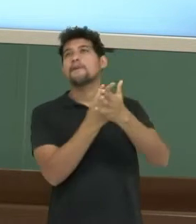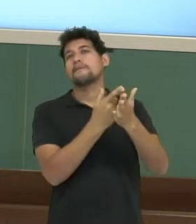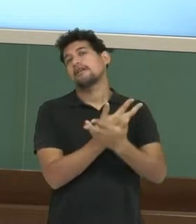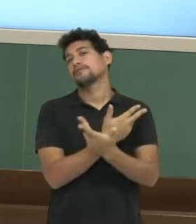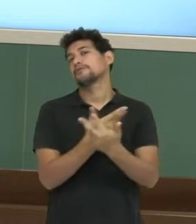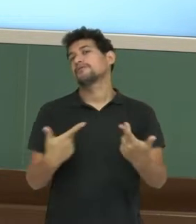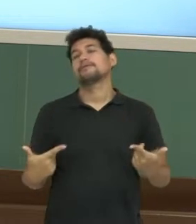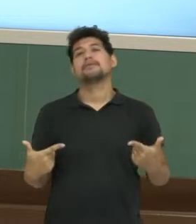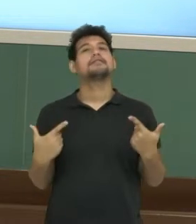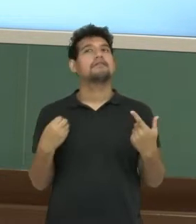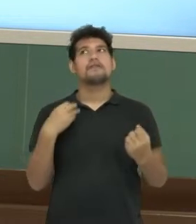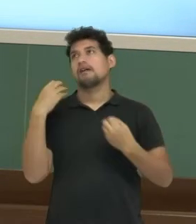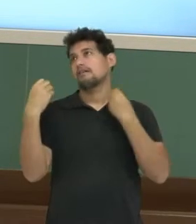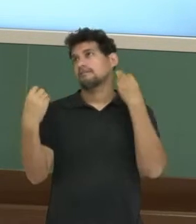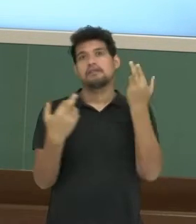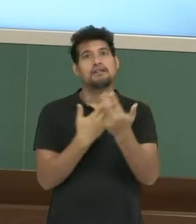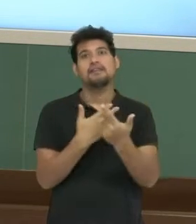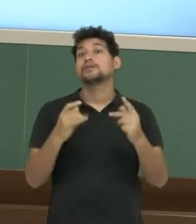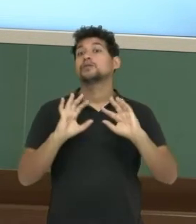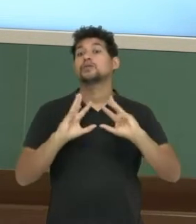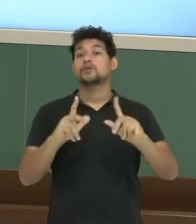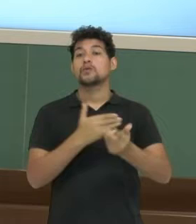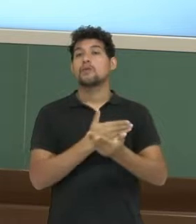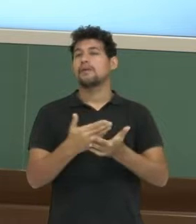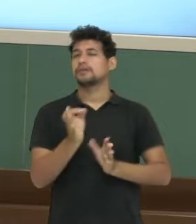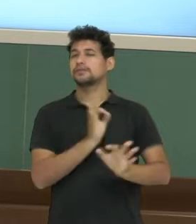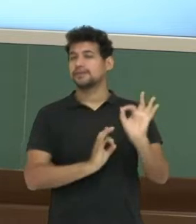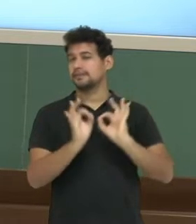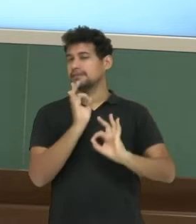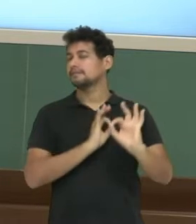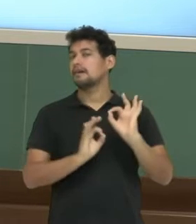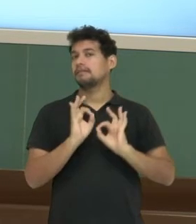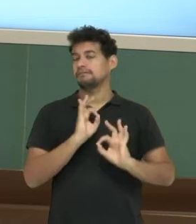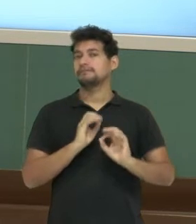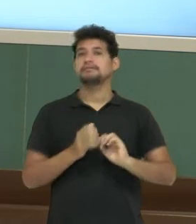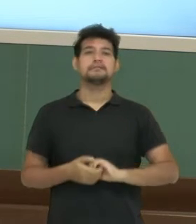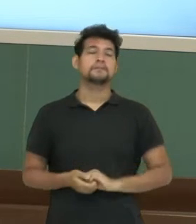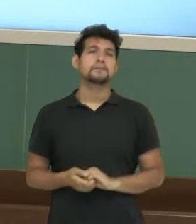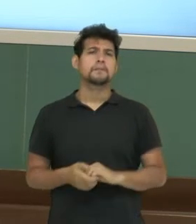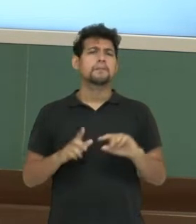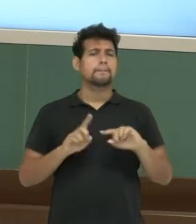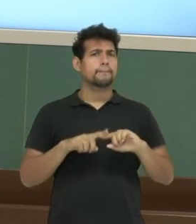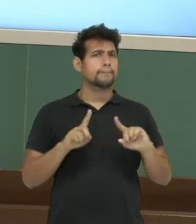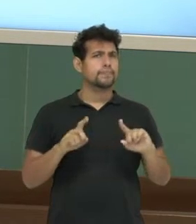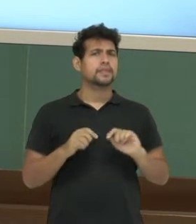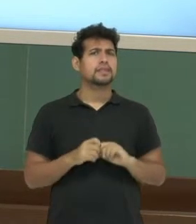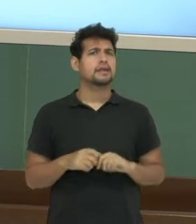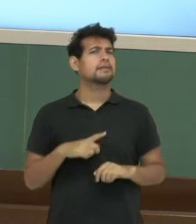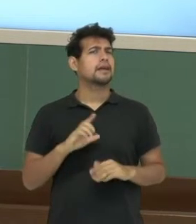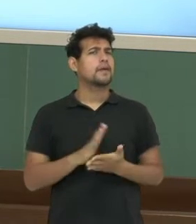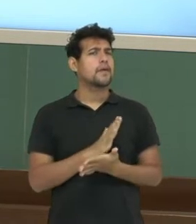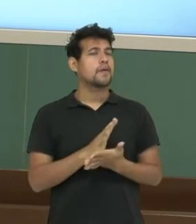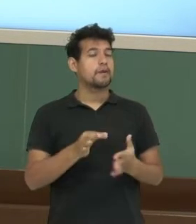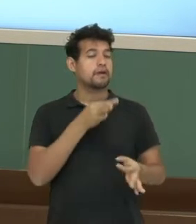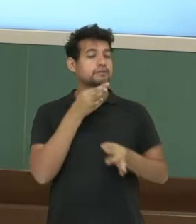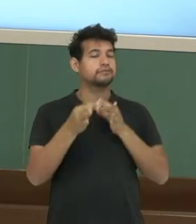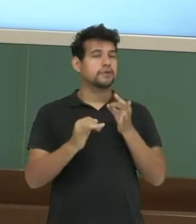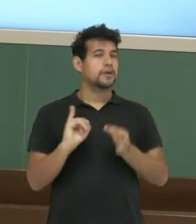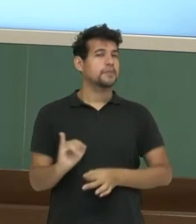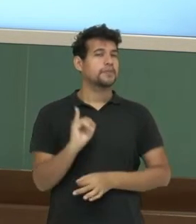Bem importante. E tudo começa lá no planejamento, na organização do orçamento. E para isso, tenho algumas dicas para